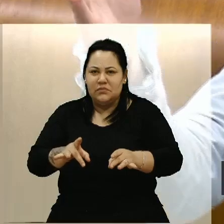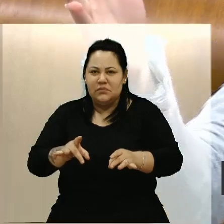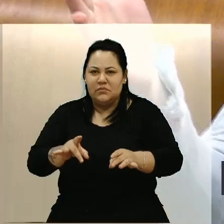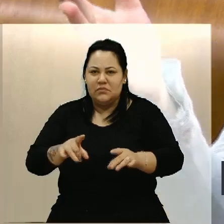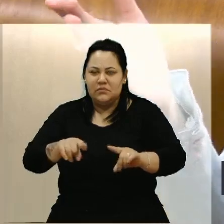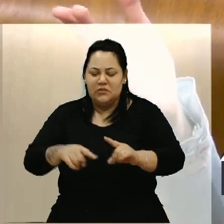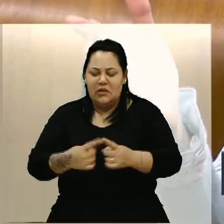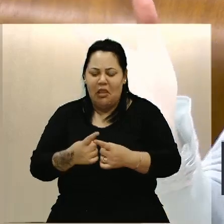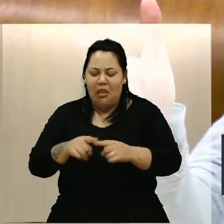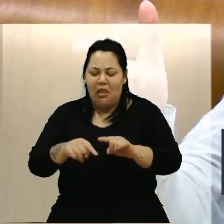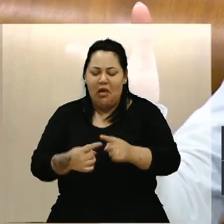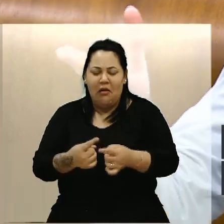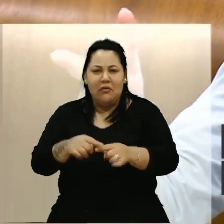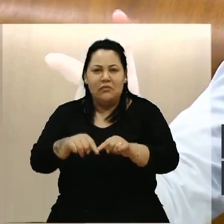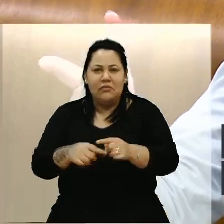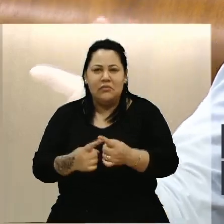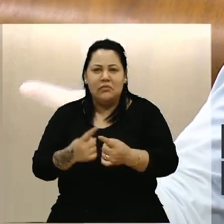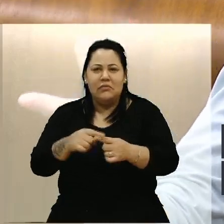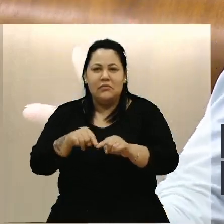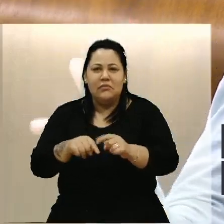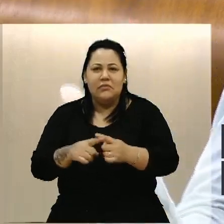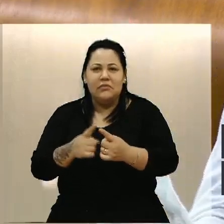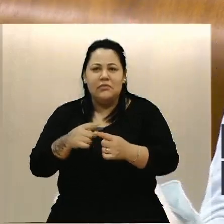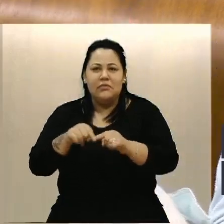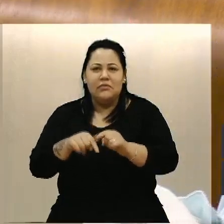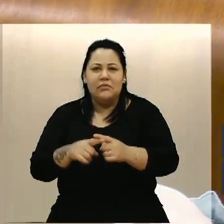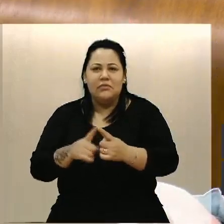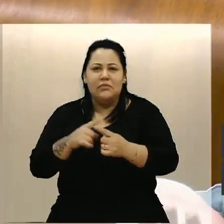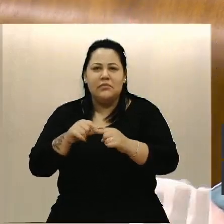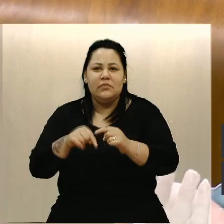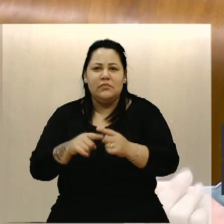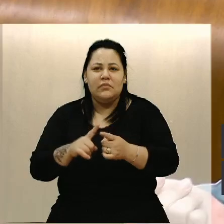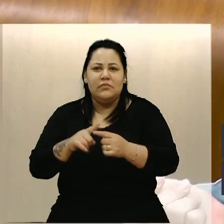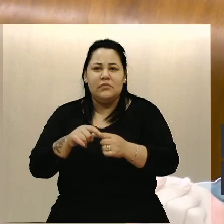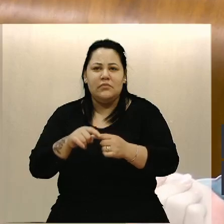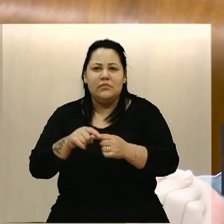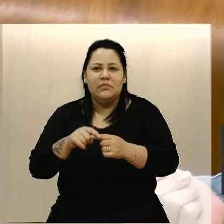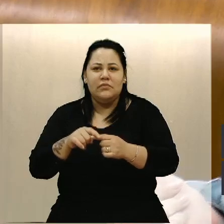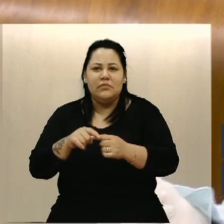baina ou palha picada para encher o corpo,